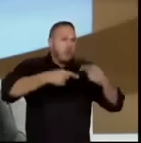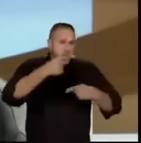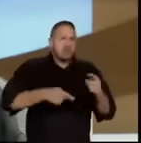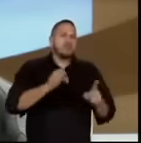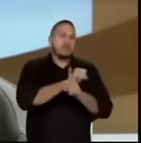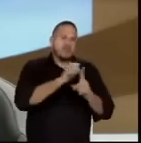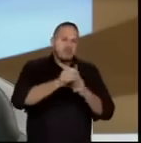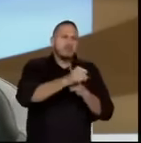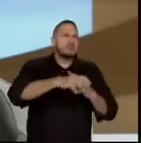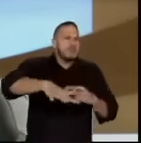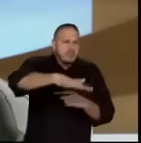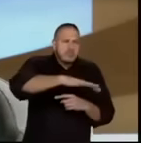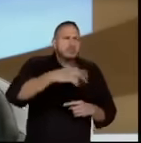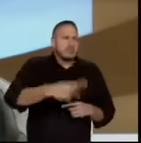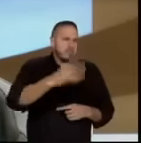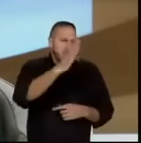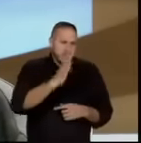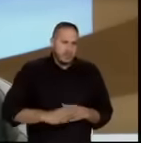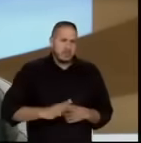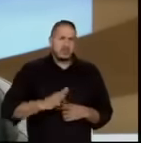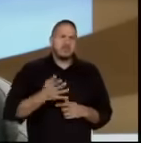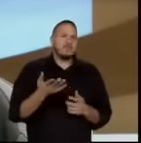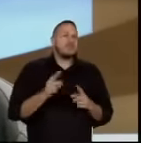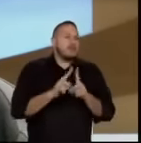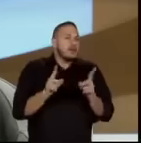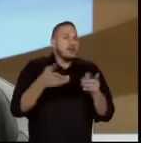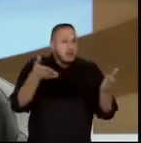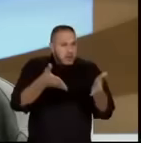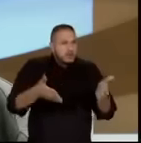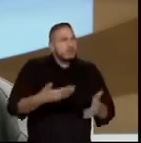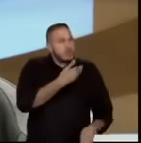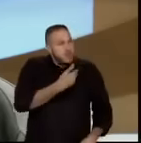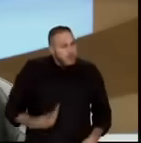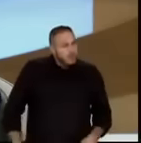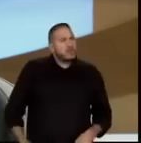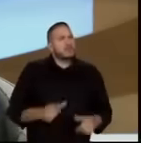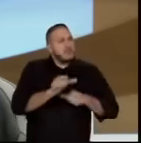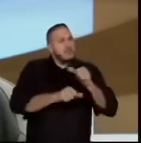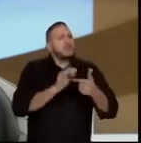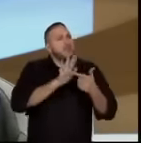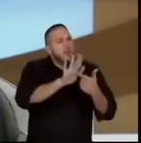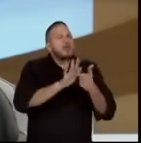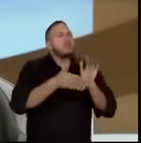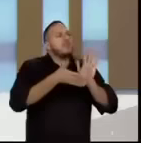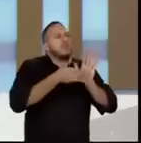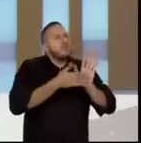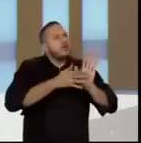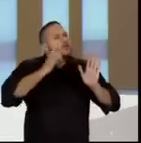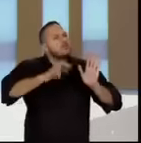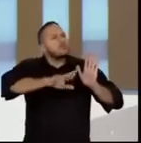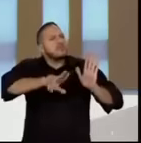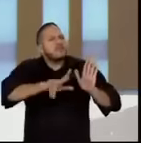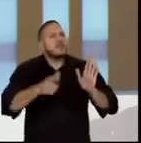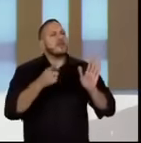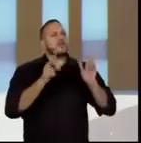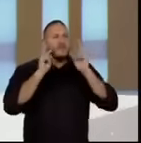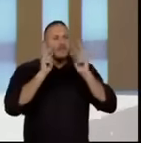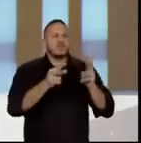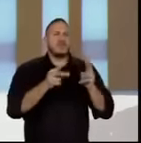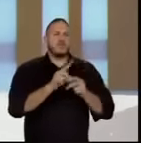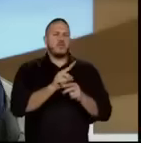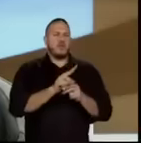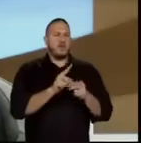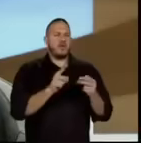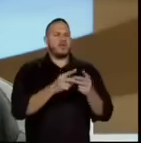nessa questão agora que não é o caso, mas um governo que traz uma proposta diferente, uma visão diferente, enfim, não é a questão de